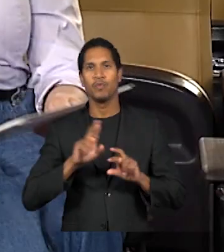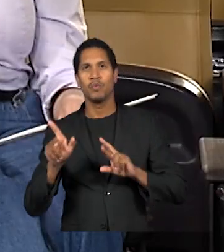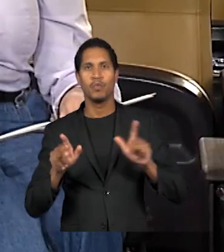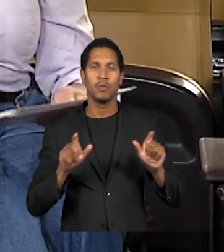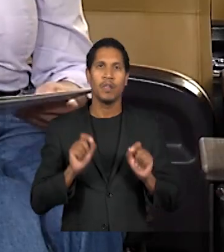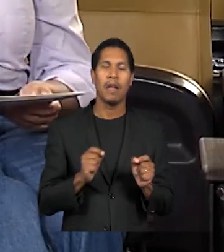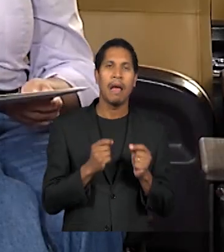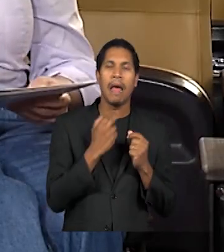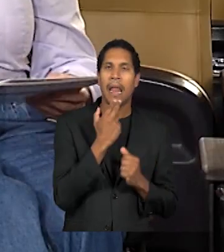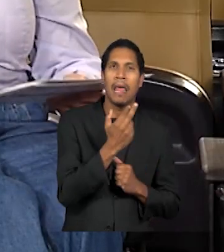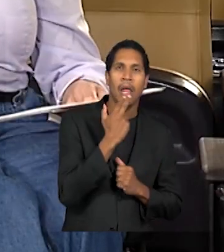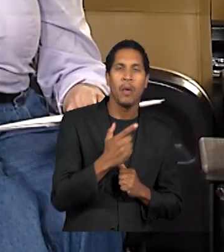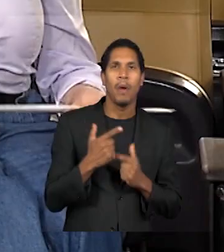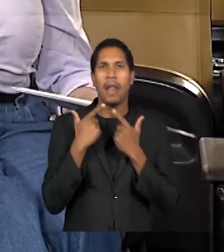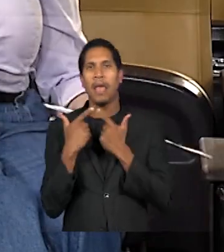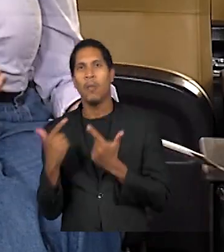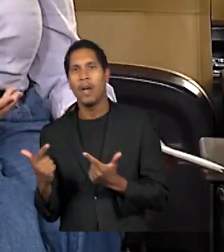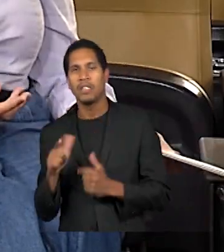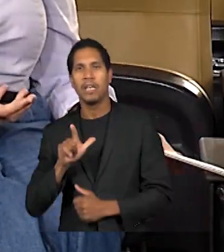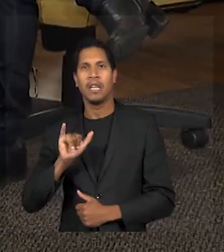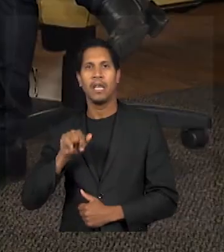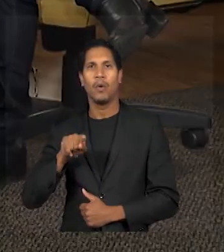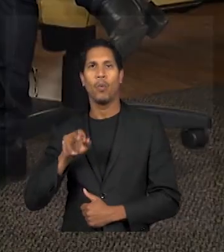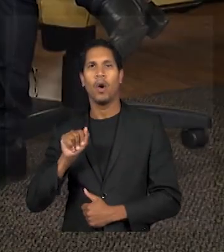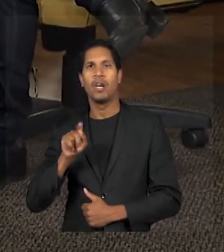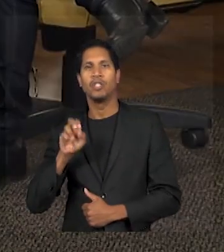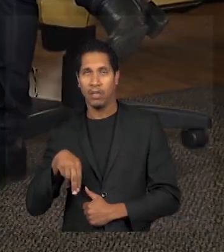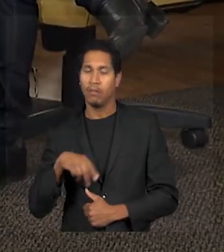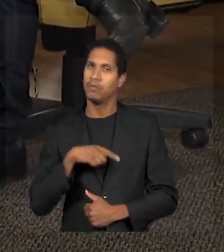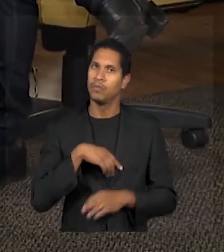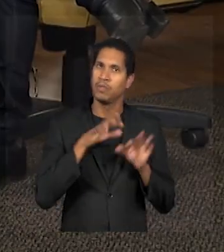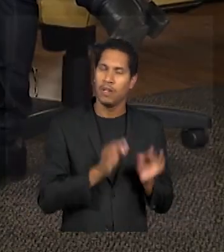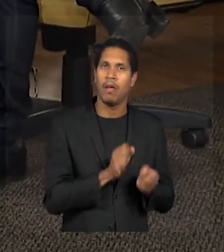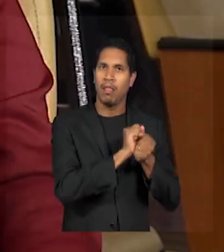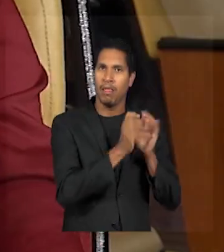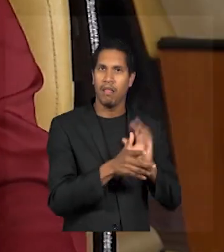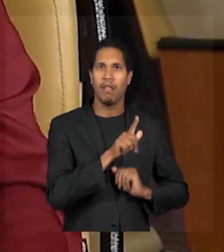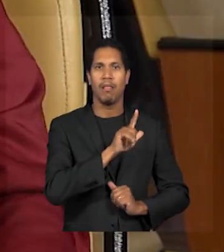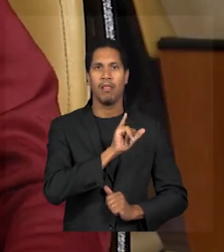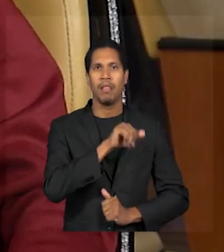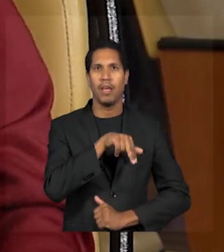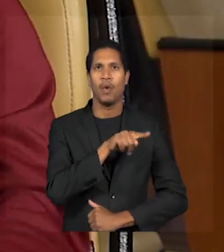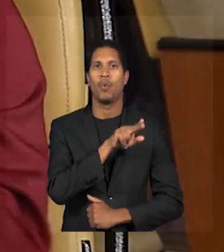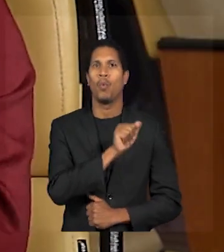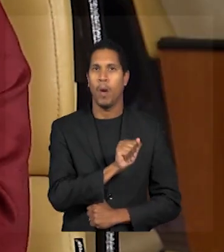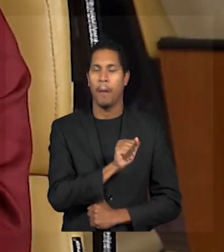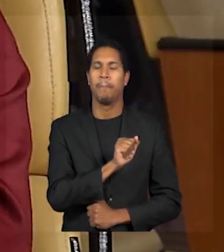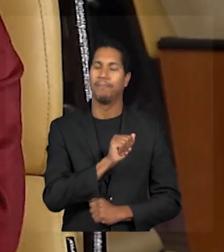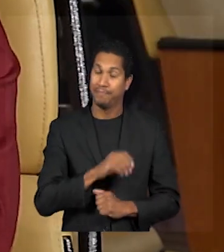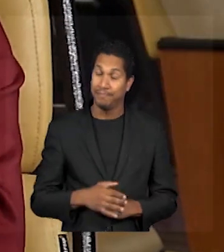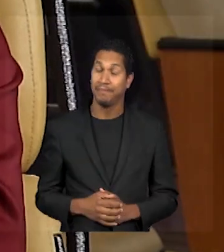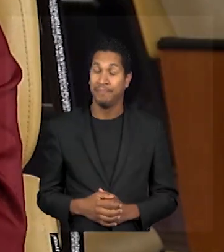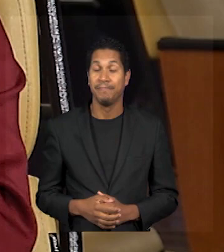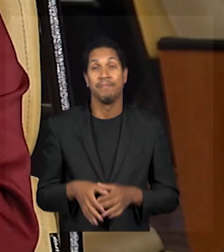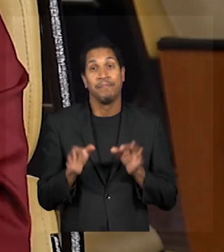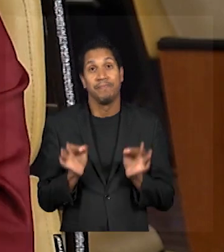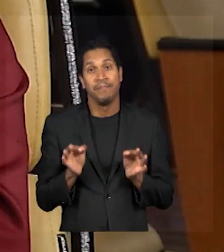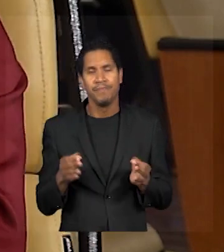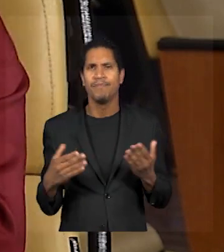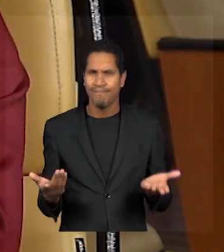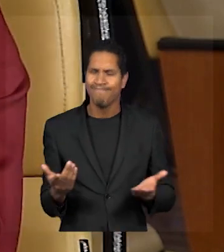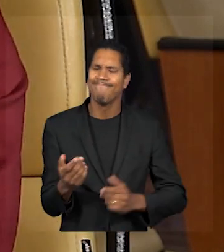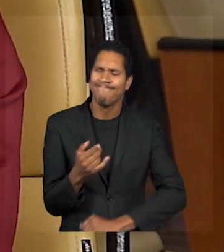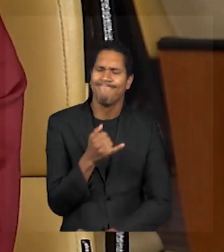entre língua e linguagem, porque o correto é língua brasileira de sinais, não linguagem, não é isso? Perfeito. Infelizmente,